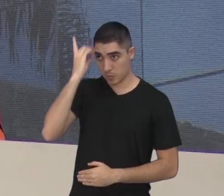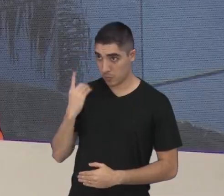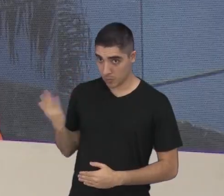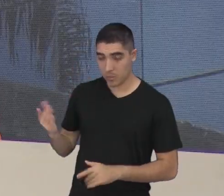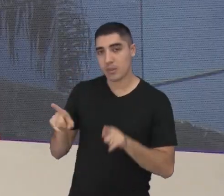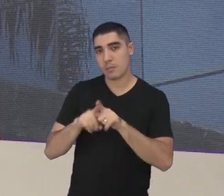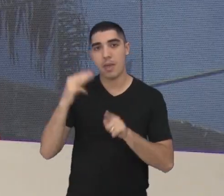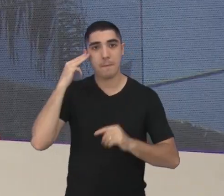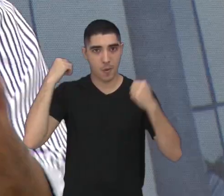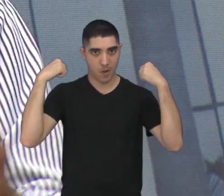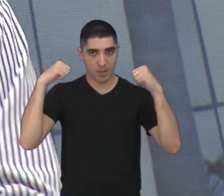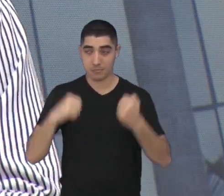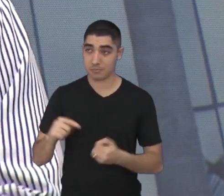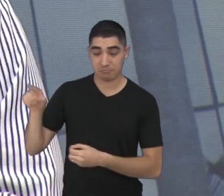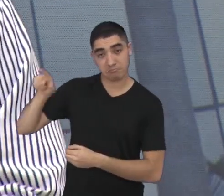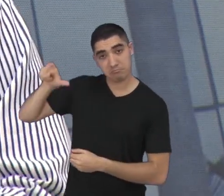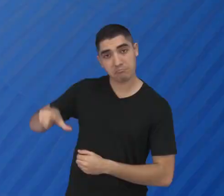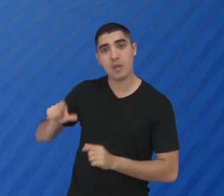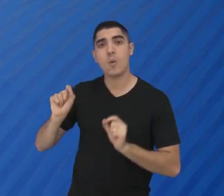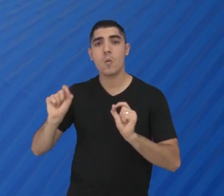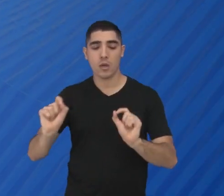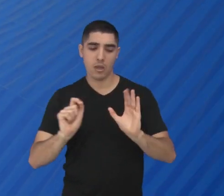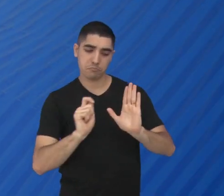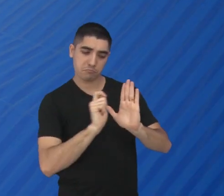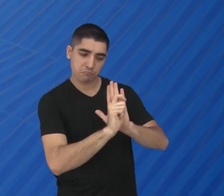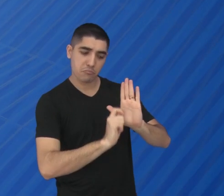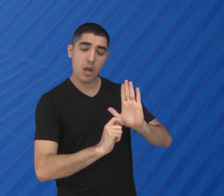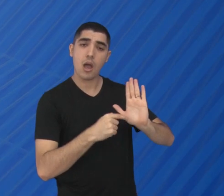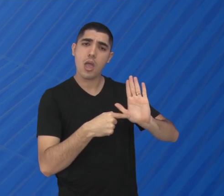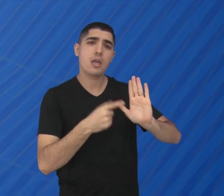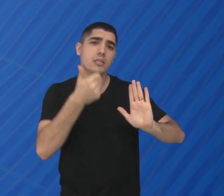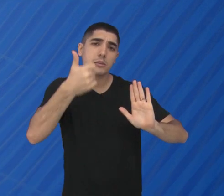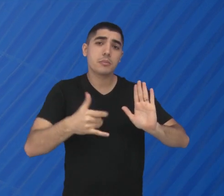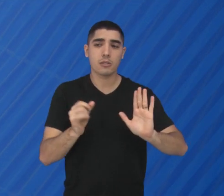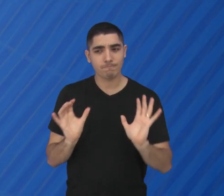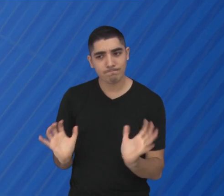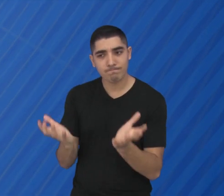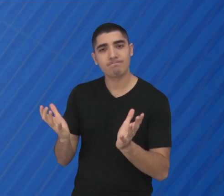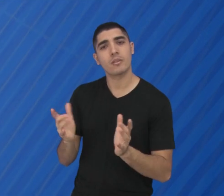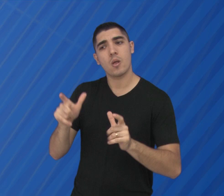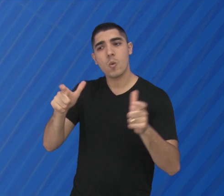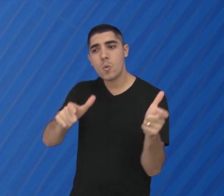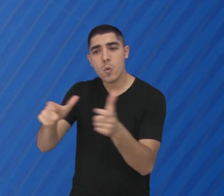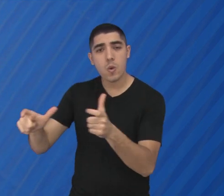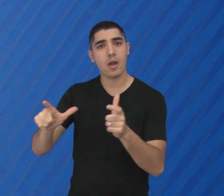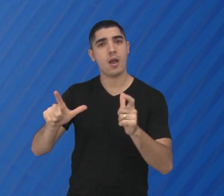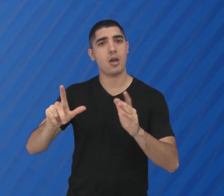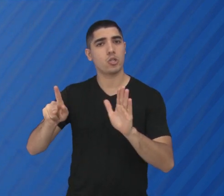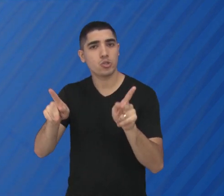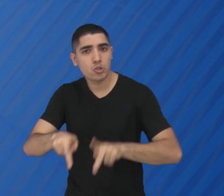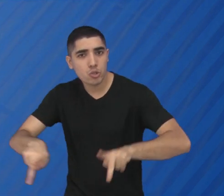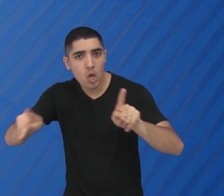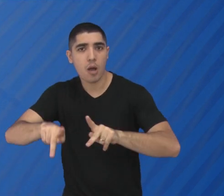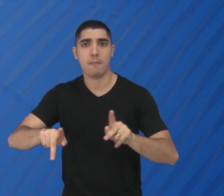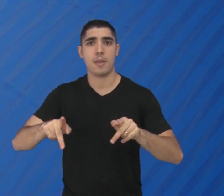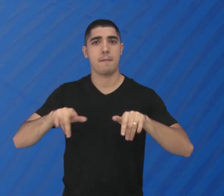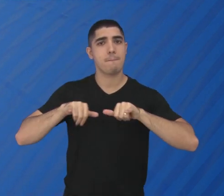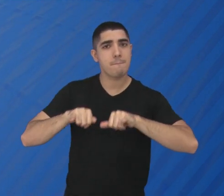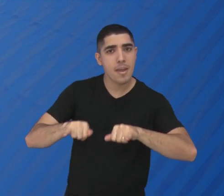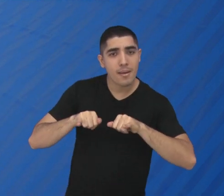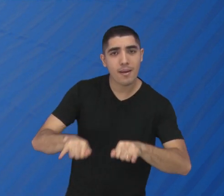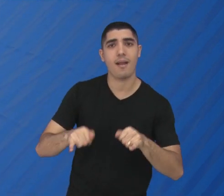Cláudio, Dulce Rita e Marcão da Academia, que incentiva e regulamenta a instalação das salas de afeto em